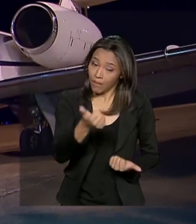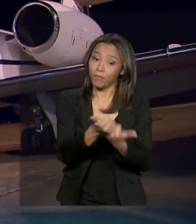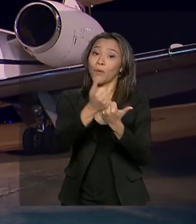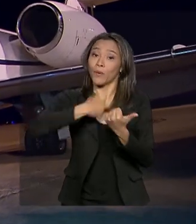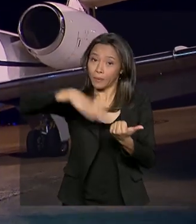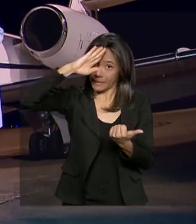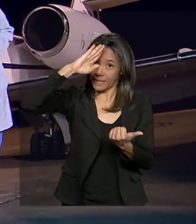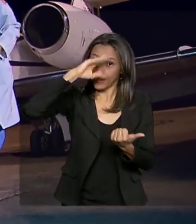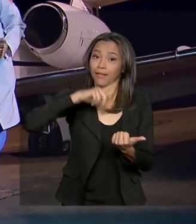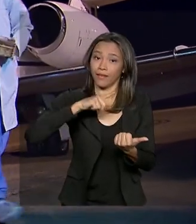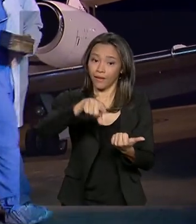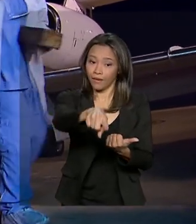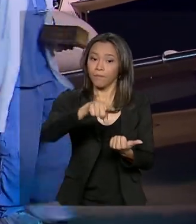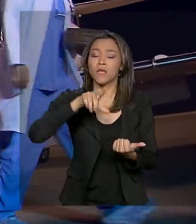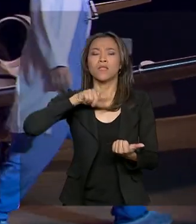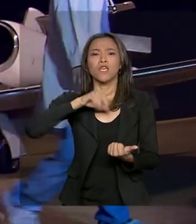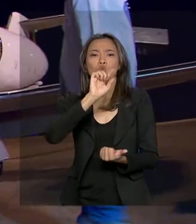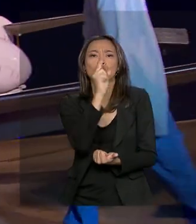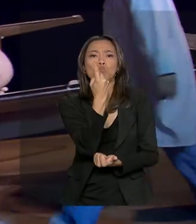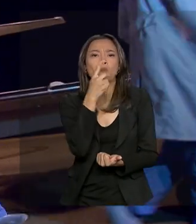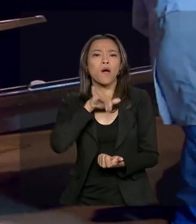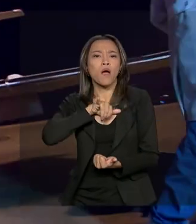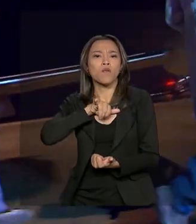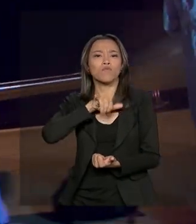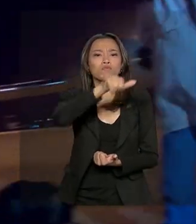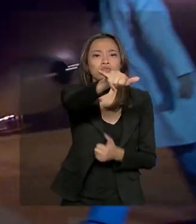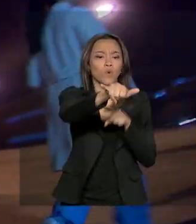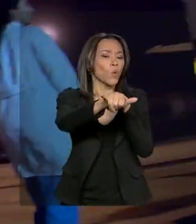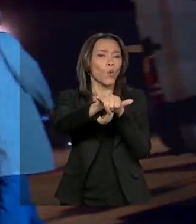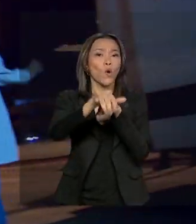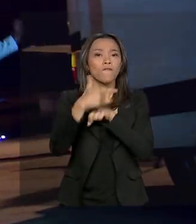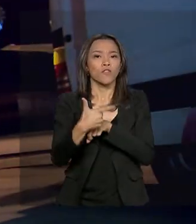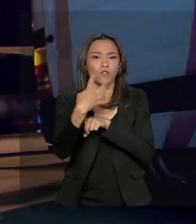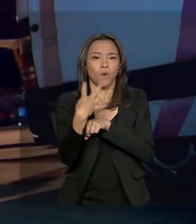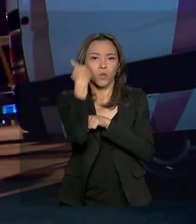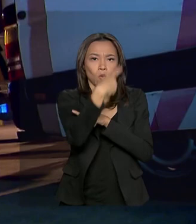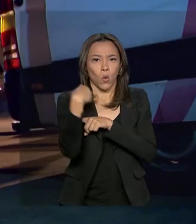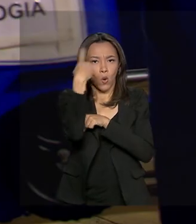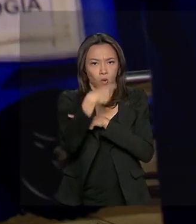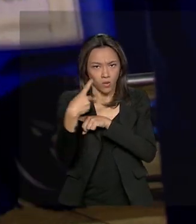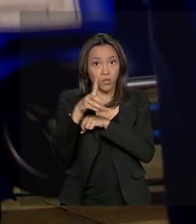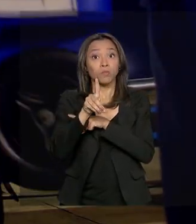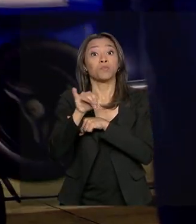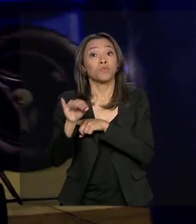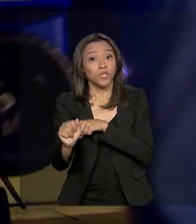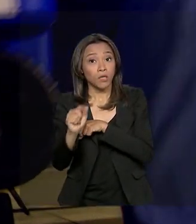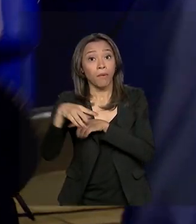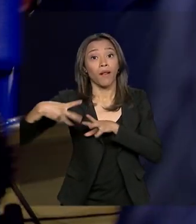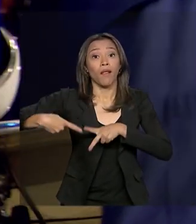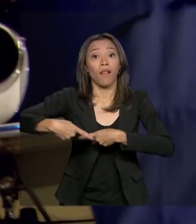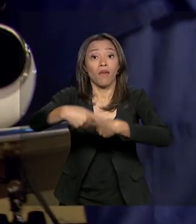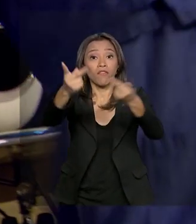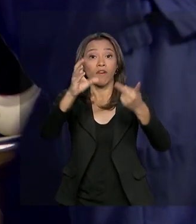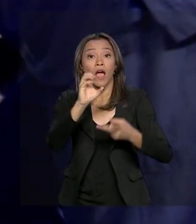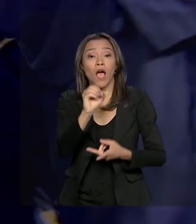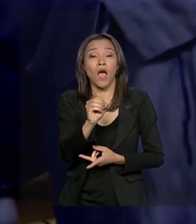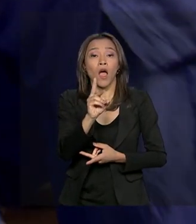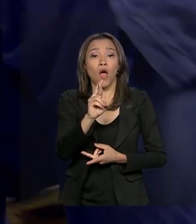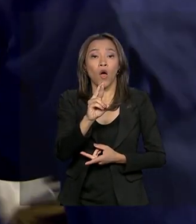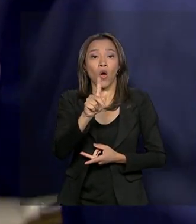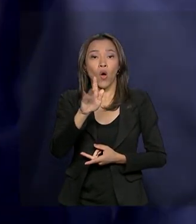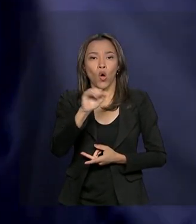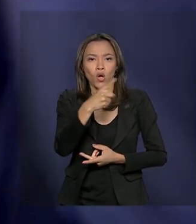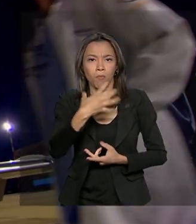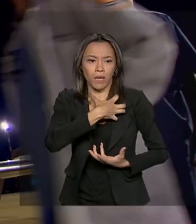A Força Aérea Brasileira mantém uma aeronave disponível 24 horas por dia para o transporte de órgãos para